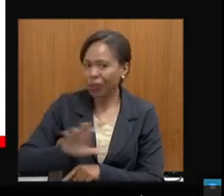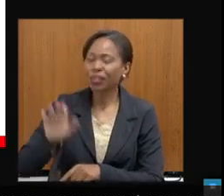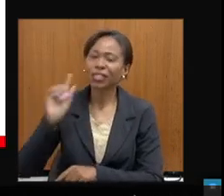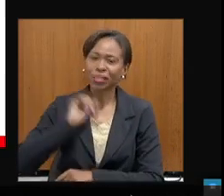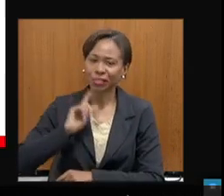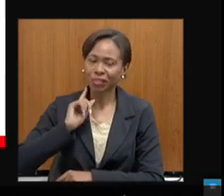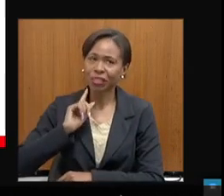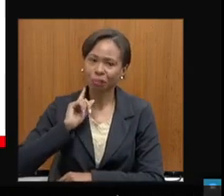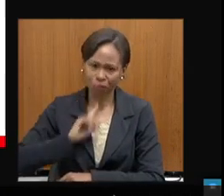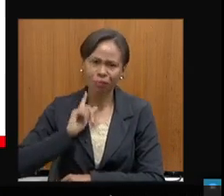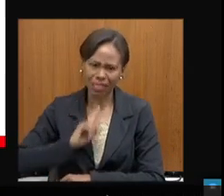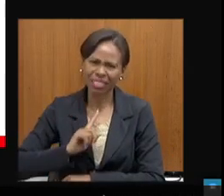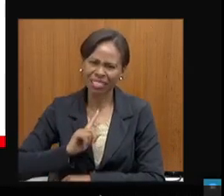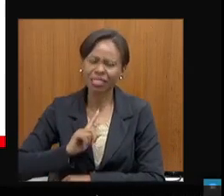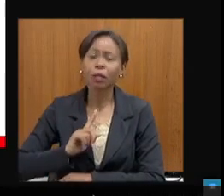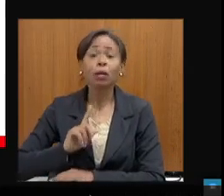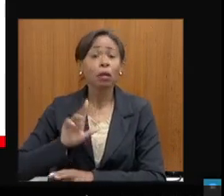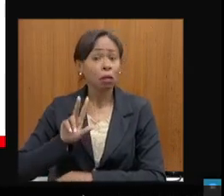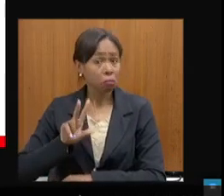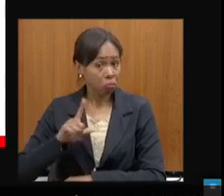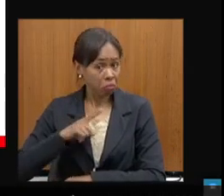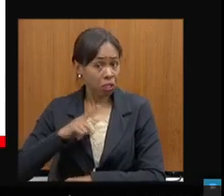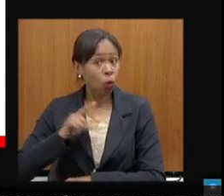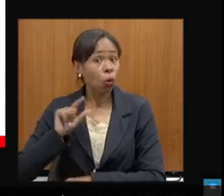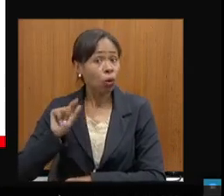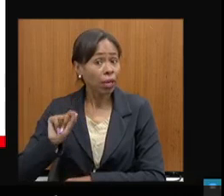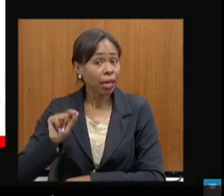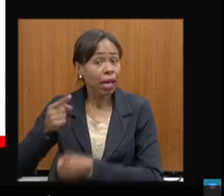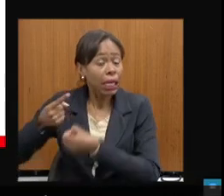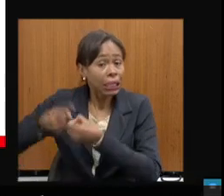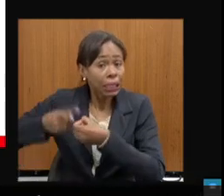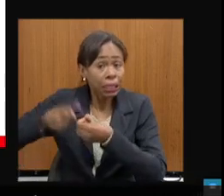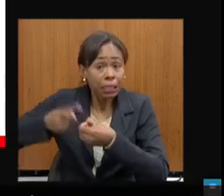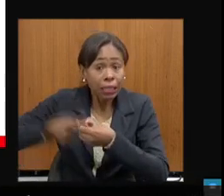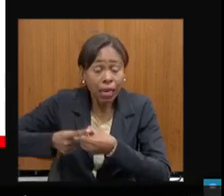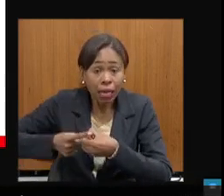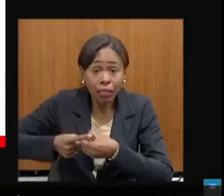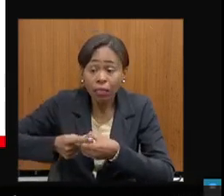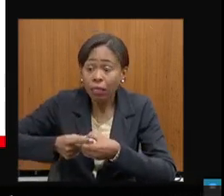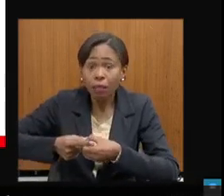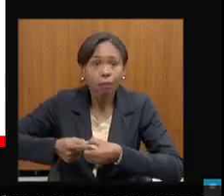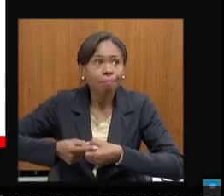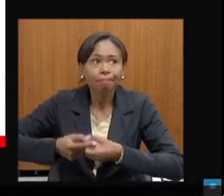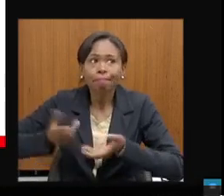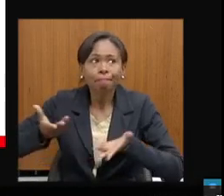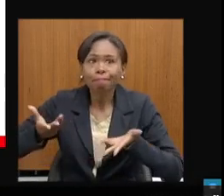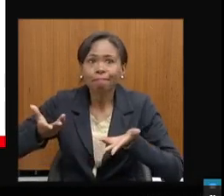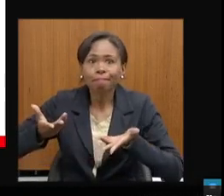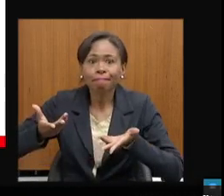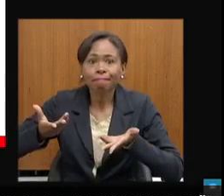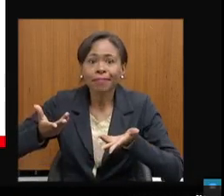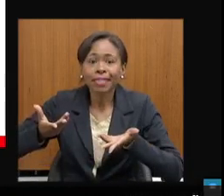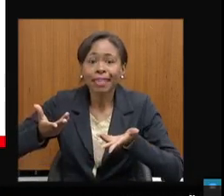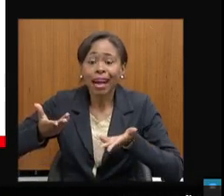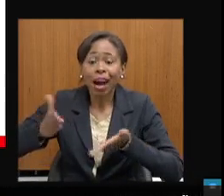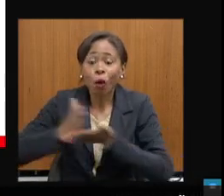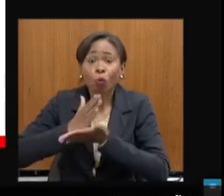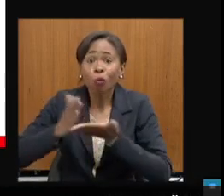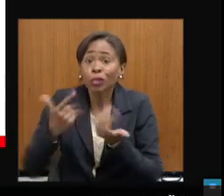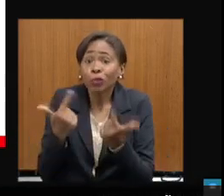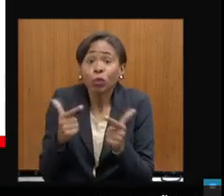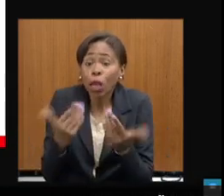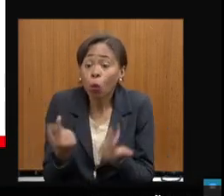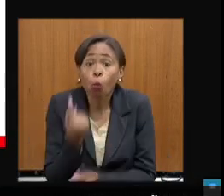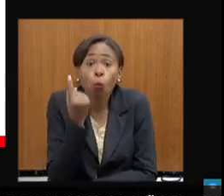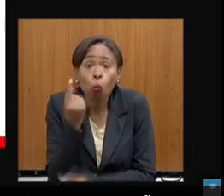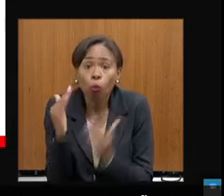quem não sabe está nos assistindo existem cidades inteiras em Minas Gerais que não há um imóvel regularizado e quando a